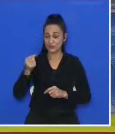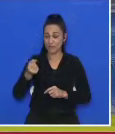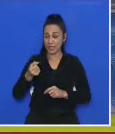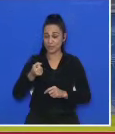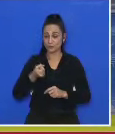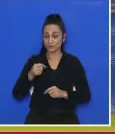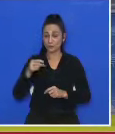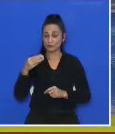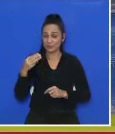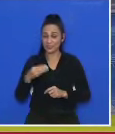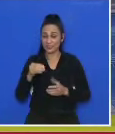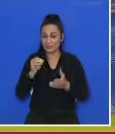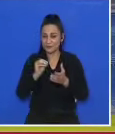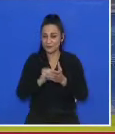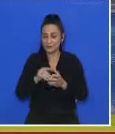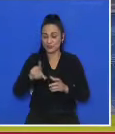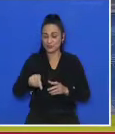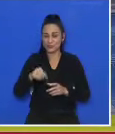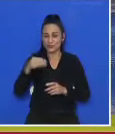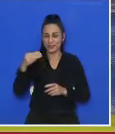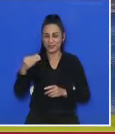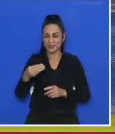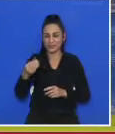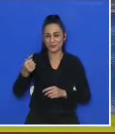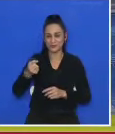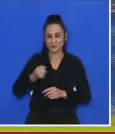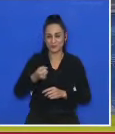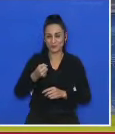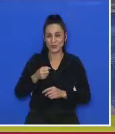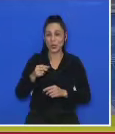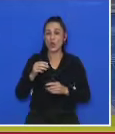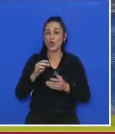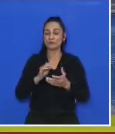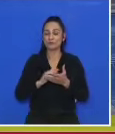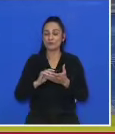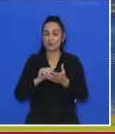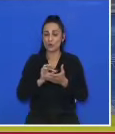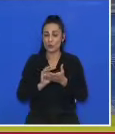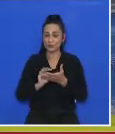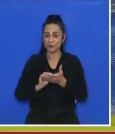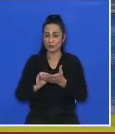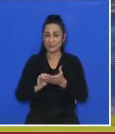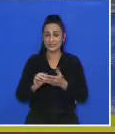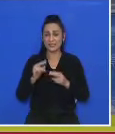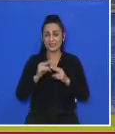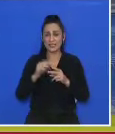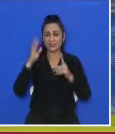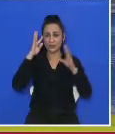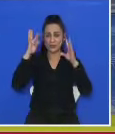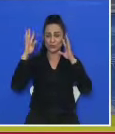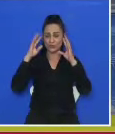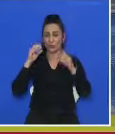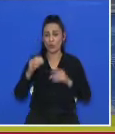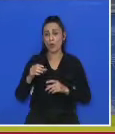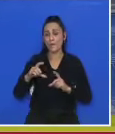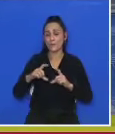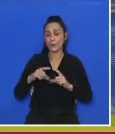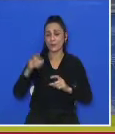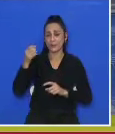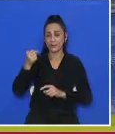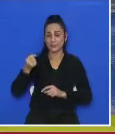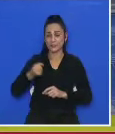números, faltam três. Loterias Caixa, já pensou? Bola branca, número 40.